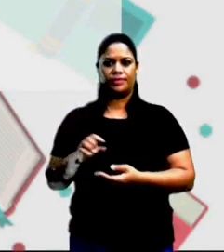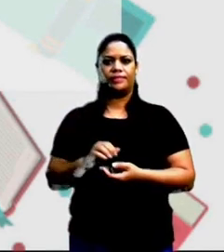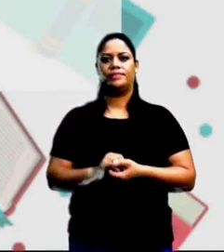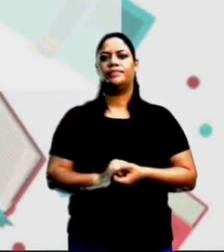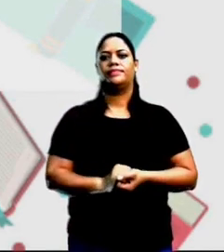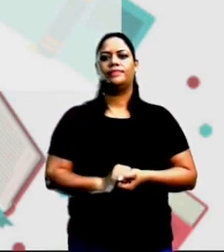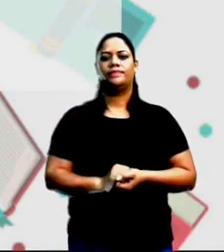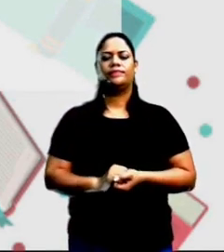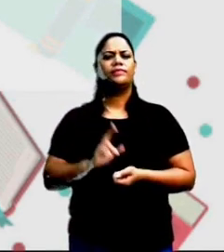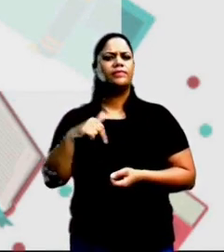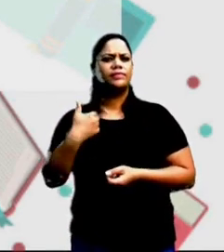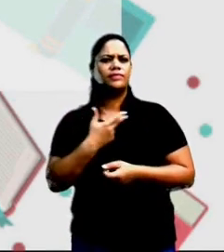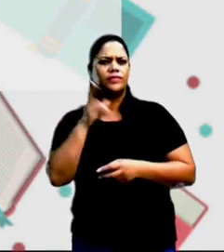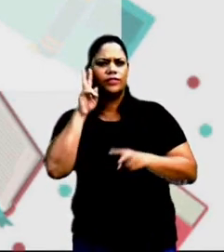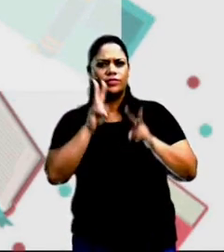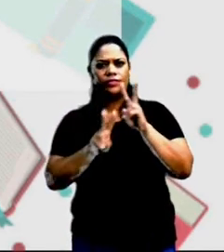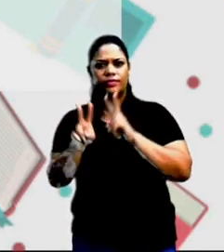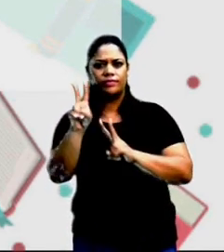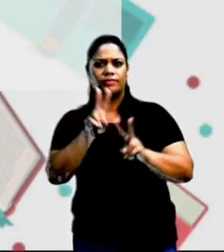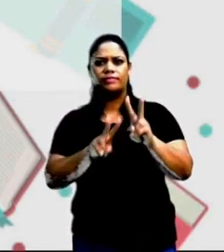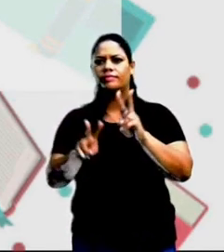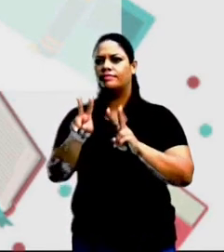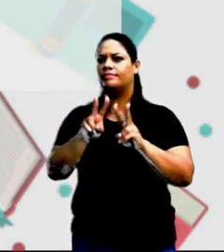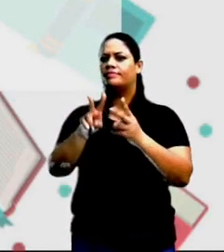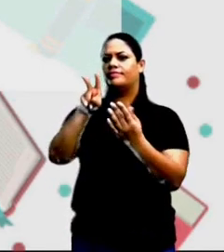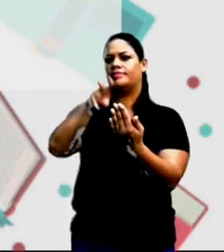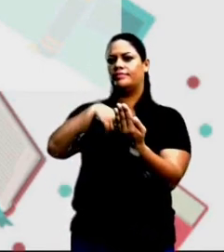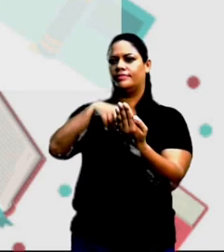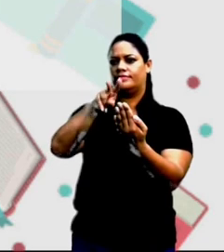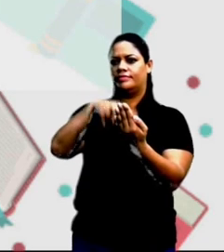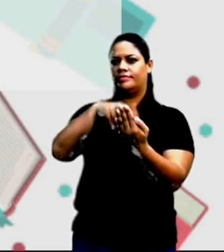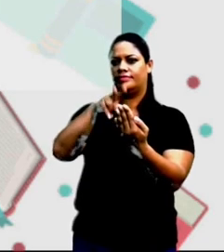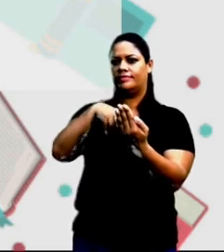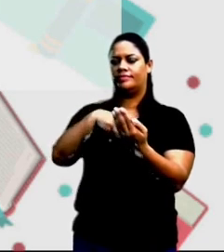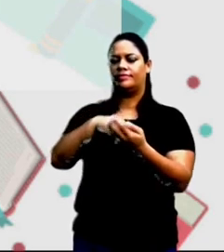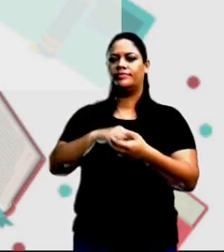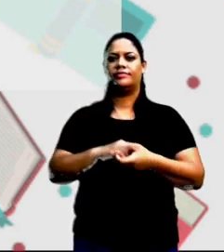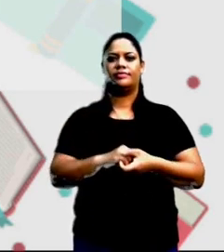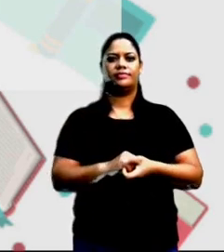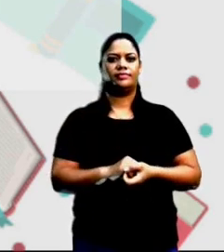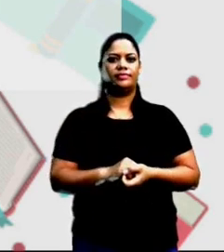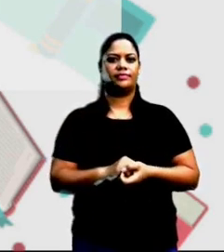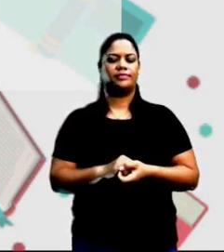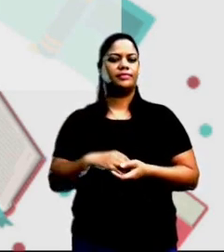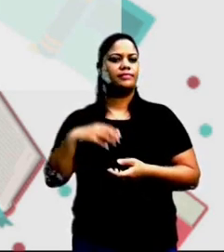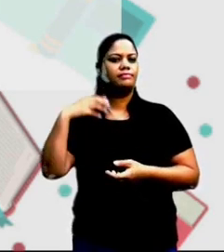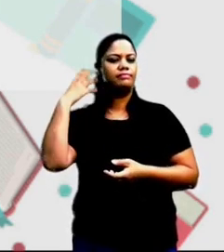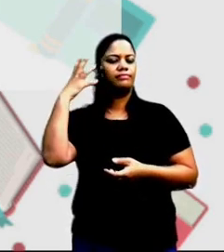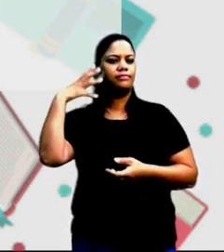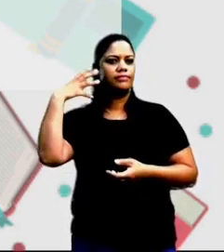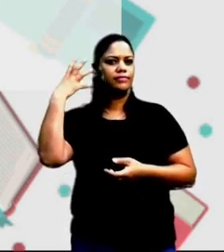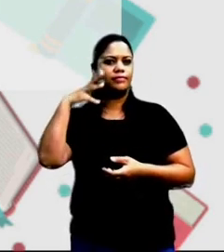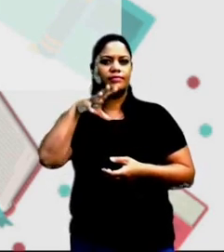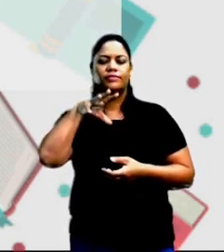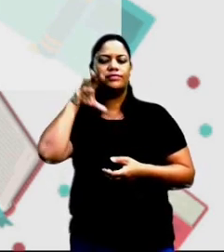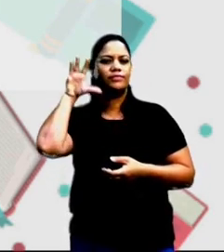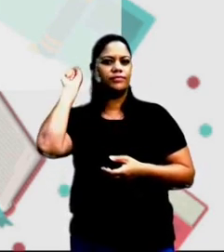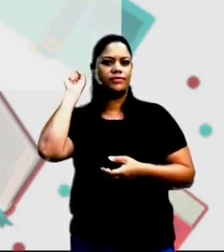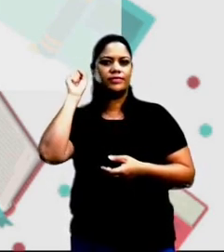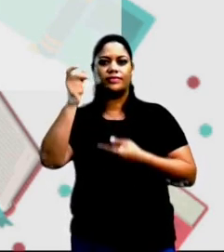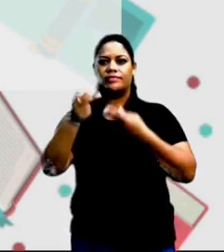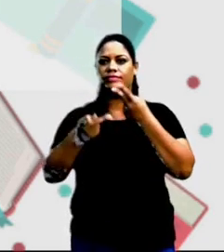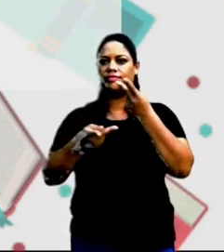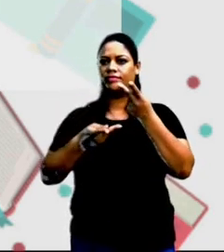podemos observar através da leitura? O tom da voz,